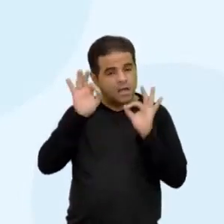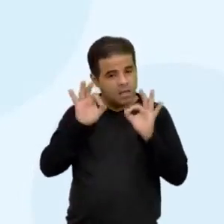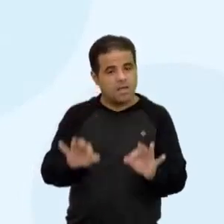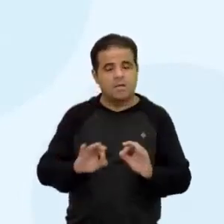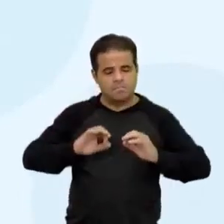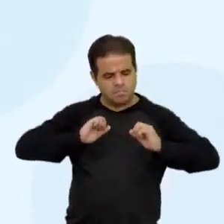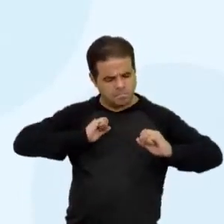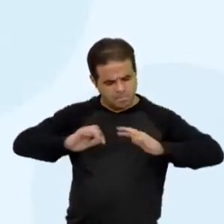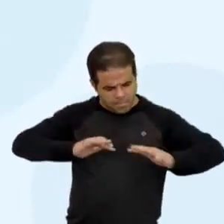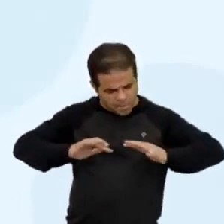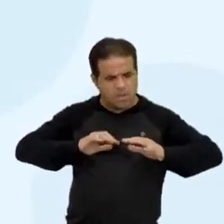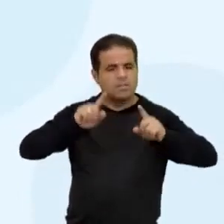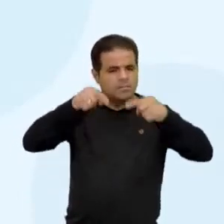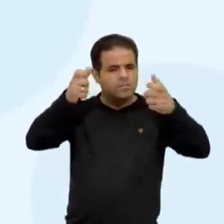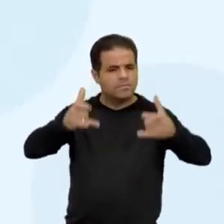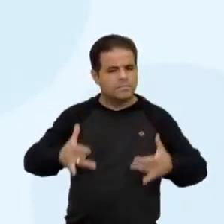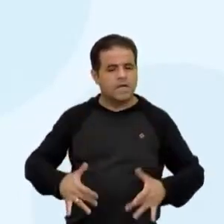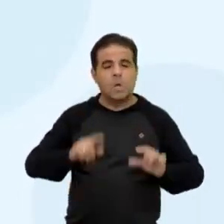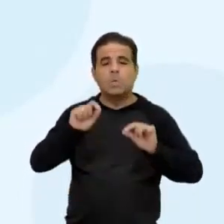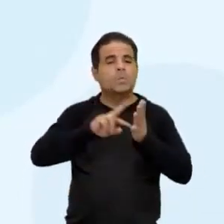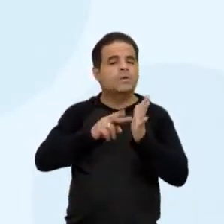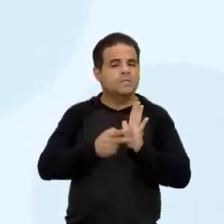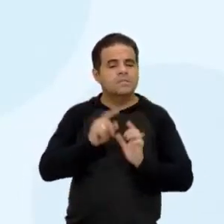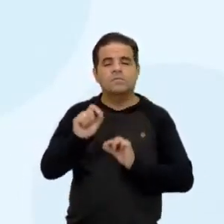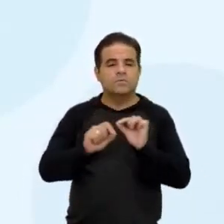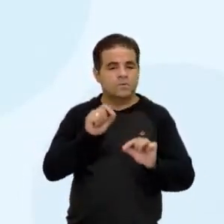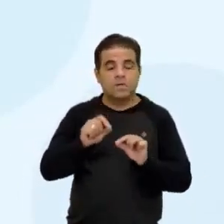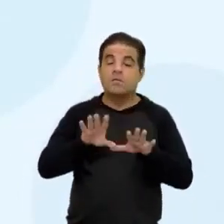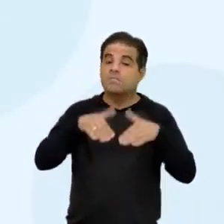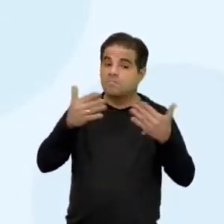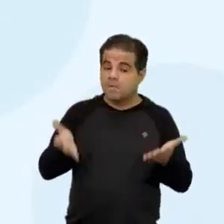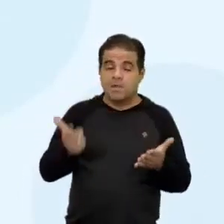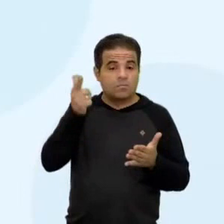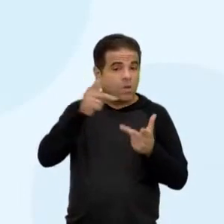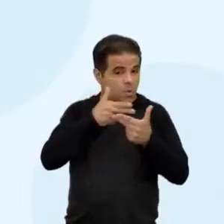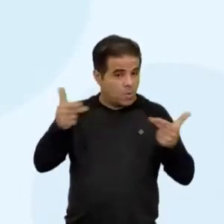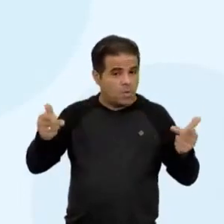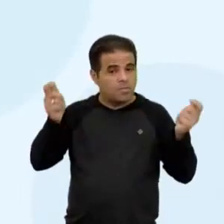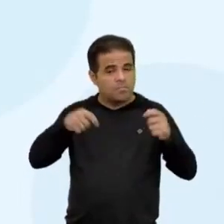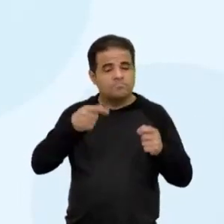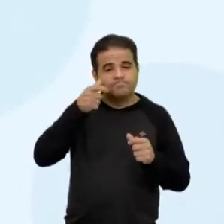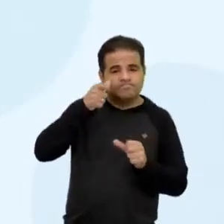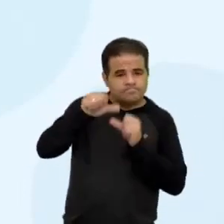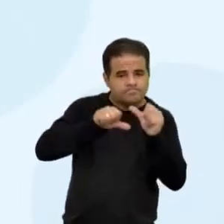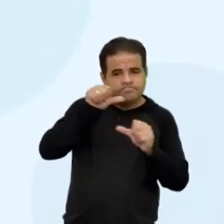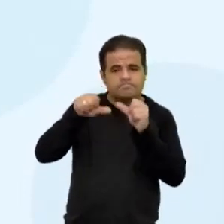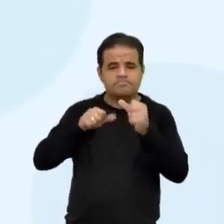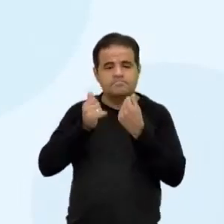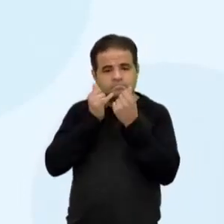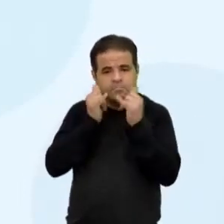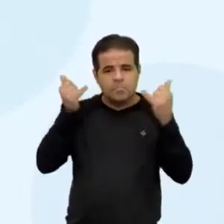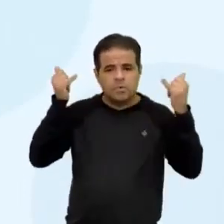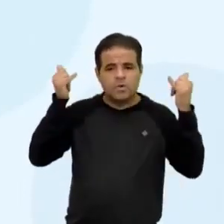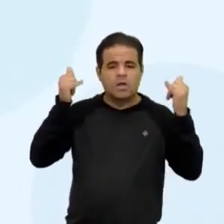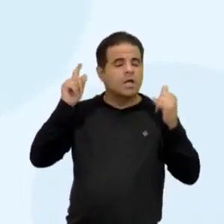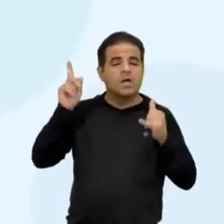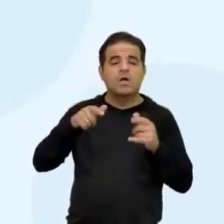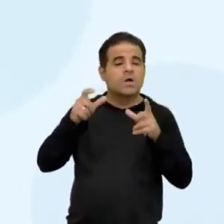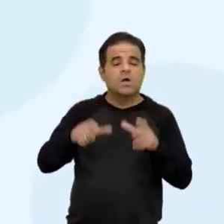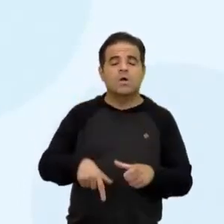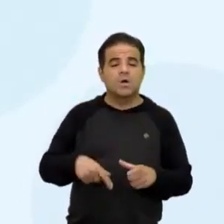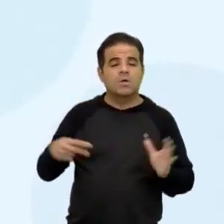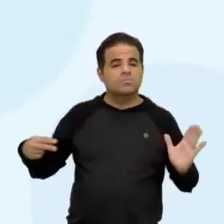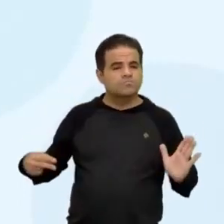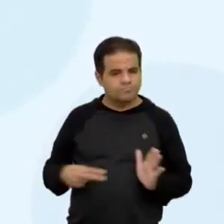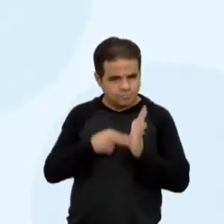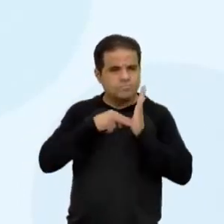para vibração. Eu já vou explicar melhor o que ele é. Mas a única coisa que eu modificaria no sistema elétrico é onde está o